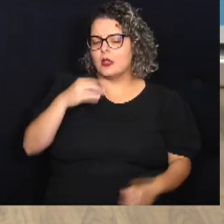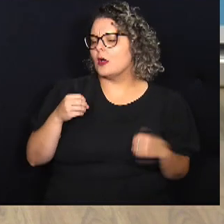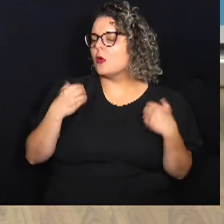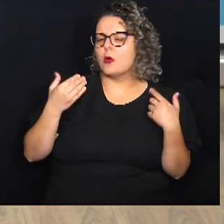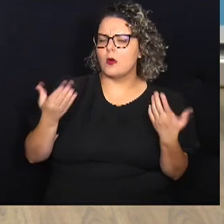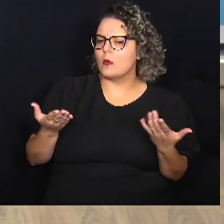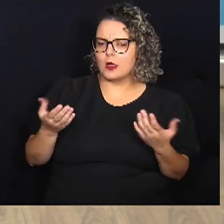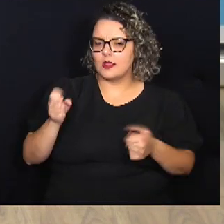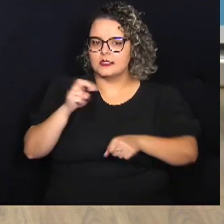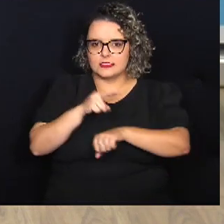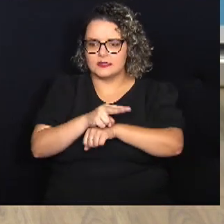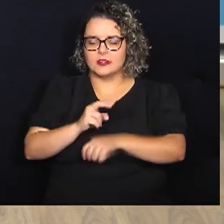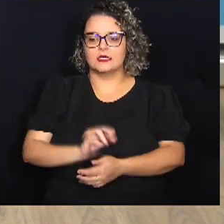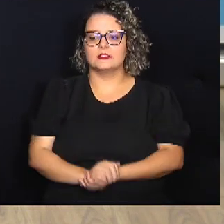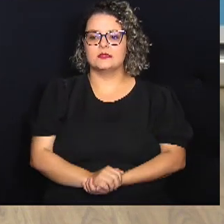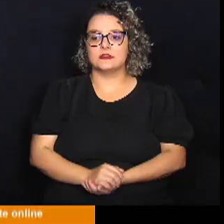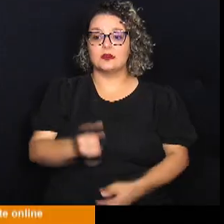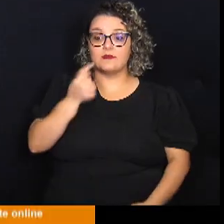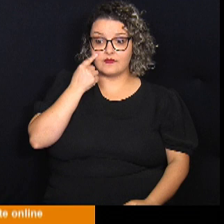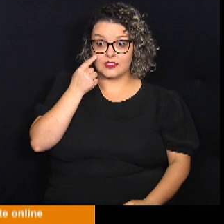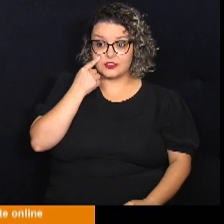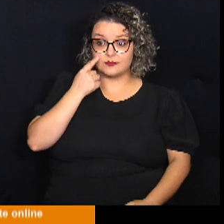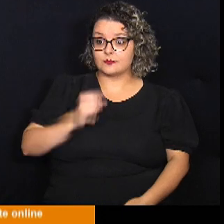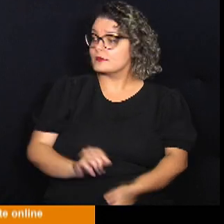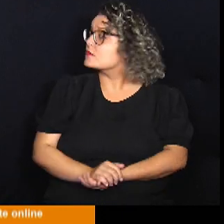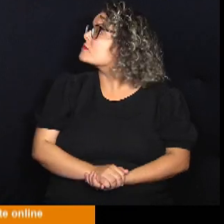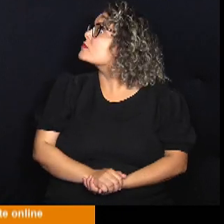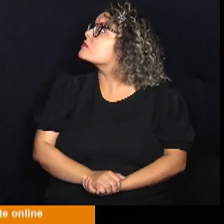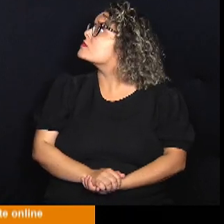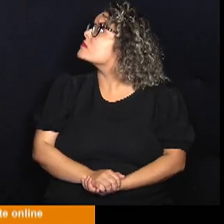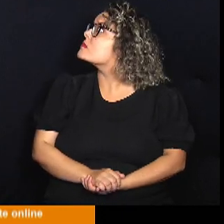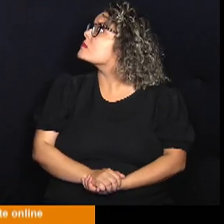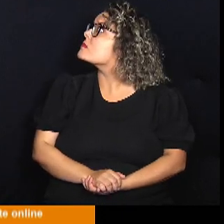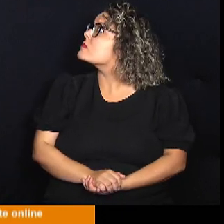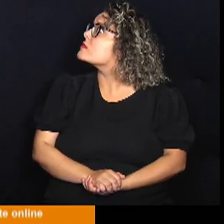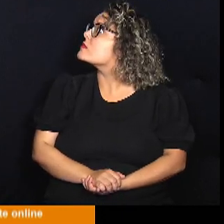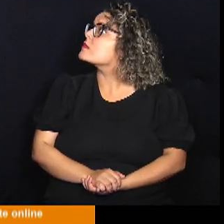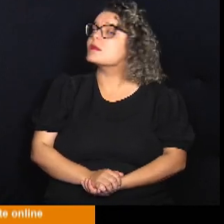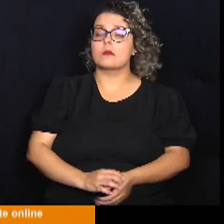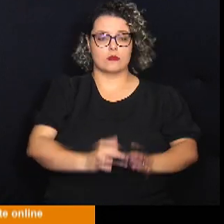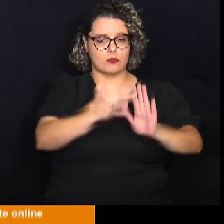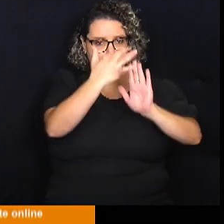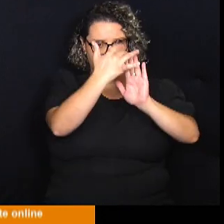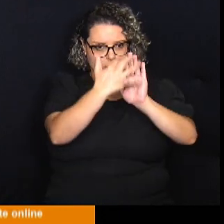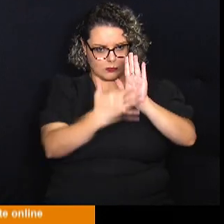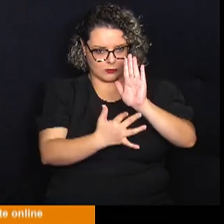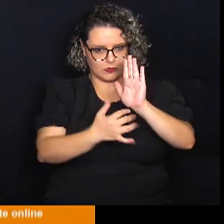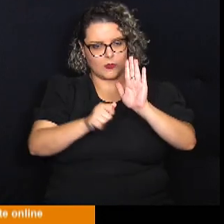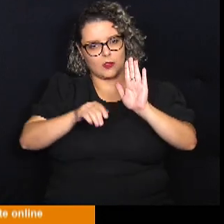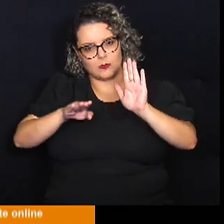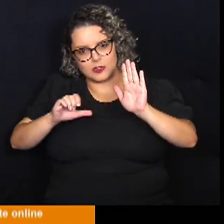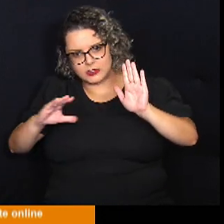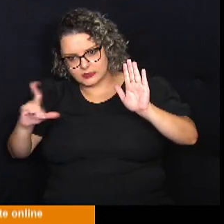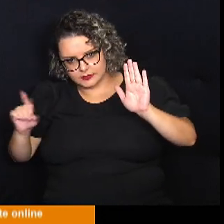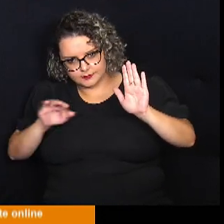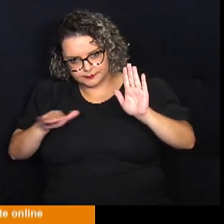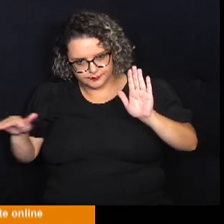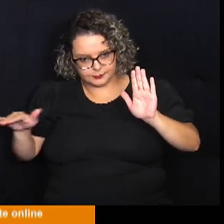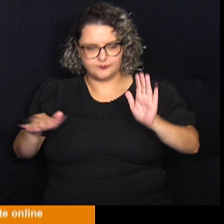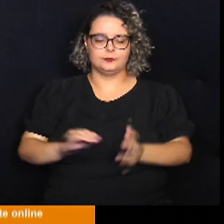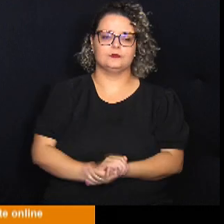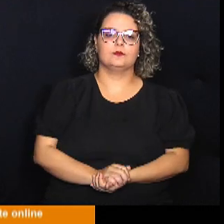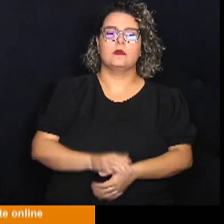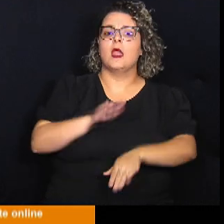são elas. Olha, a gente começa lembrando que está em ordem alfabética. Nós temos 5 vagas de ajudante